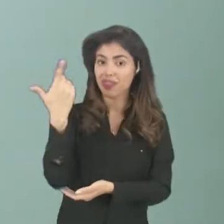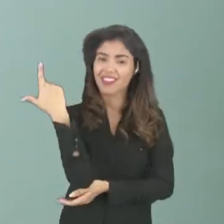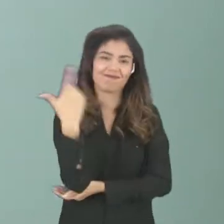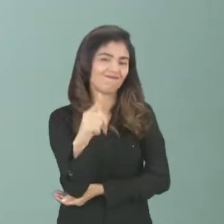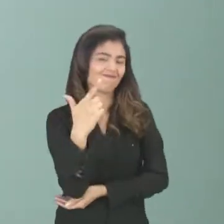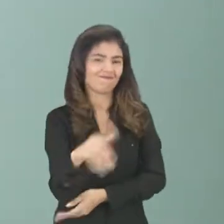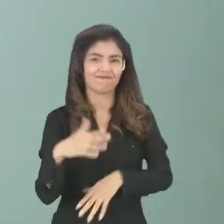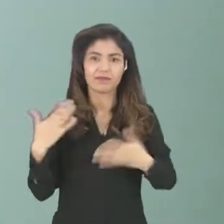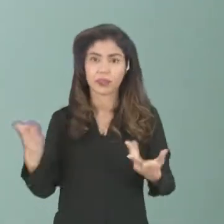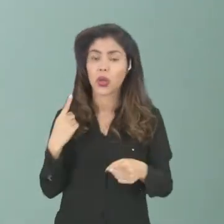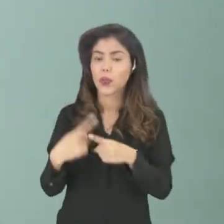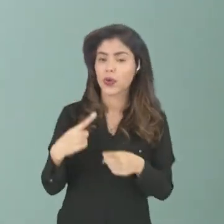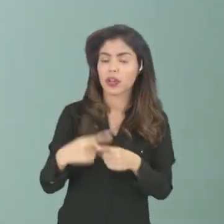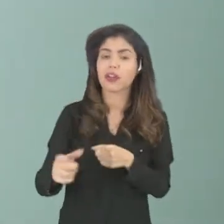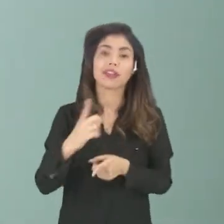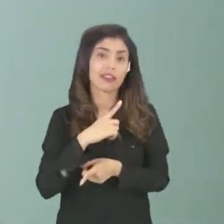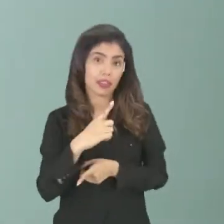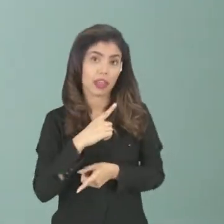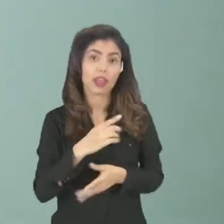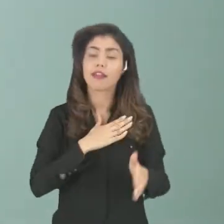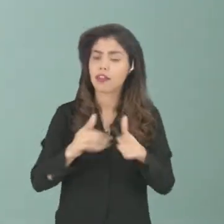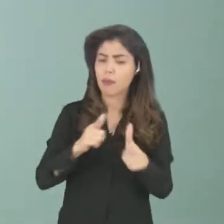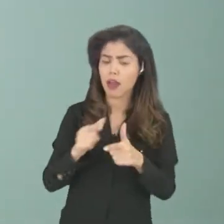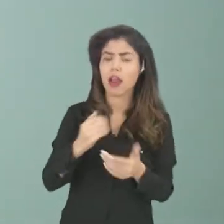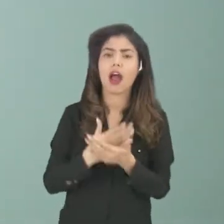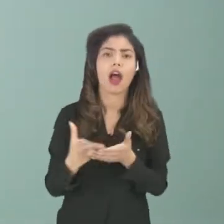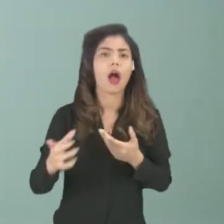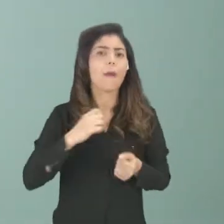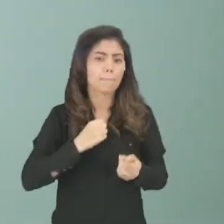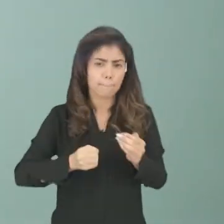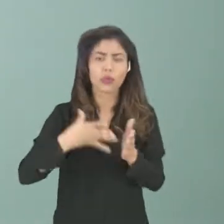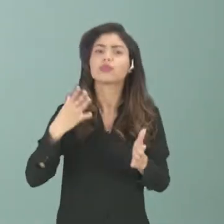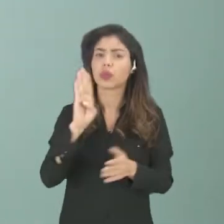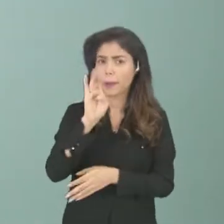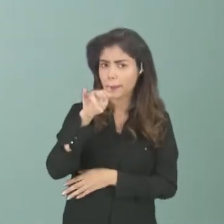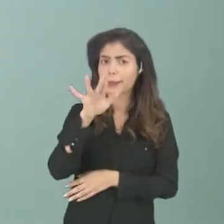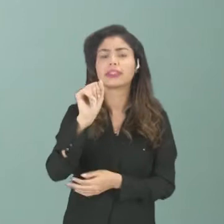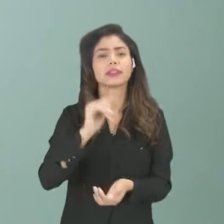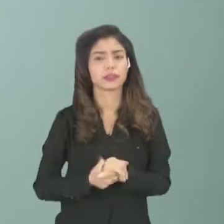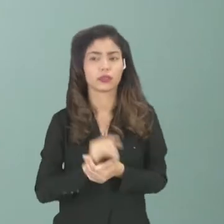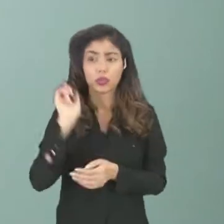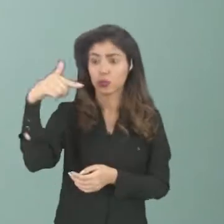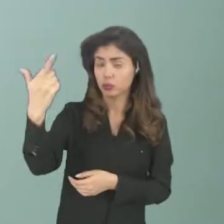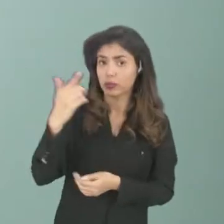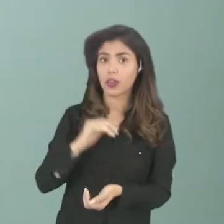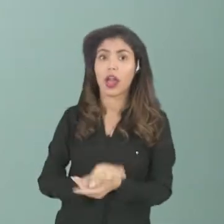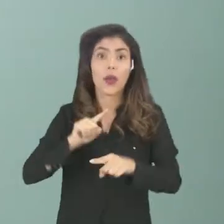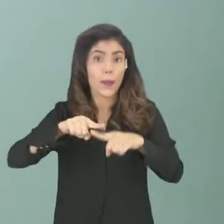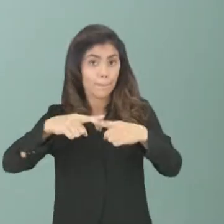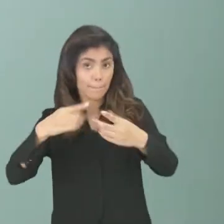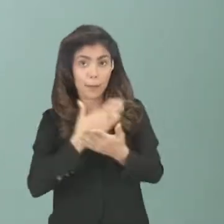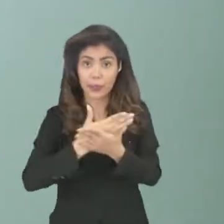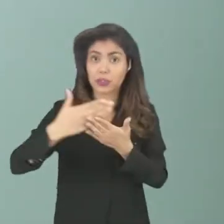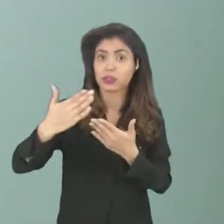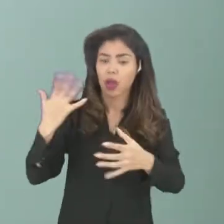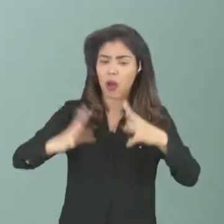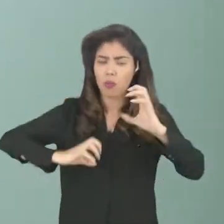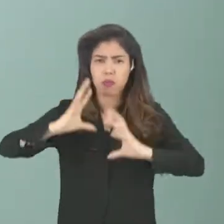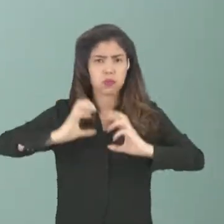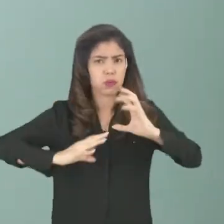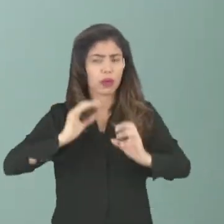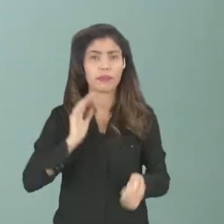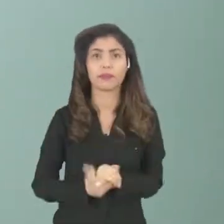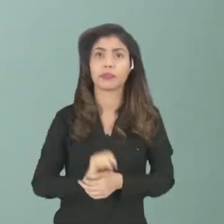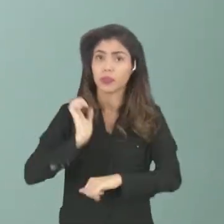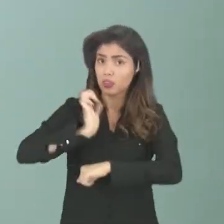a não ter, porque os que têm começaram a trabalhar a terra, começaram a acumular mais bens do que os outros, e aí começaram os conflitos, que surge a necessidade